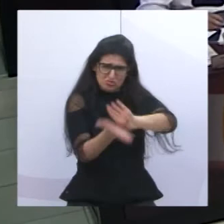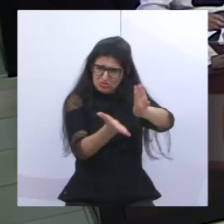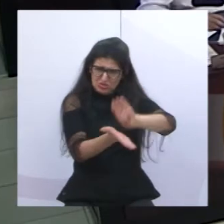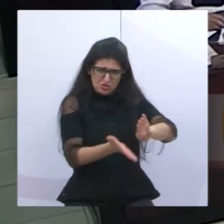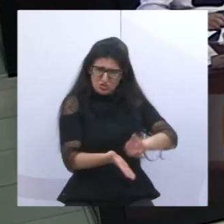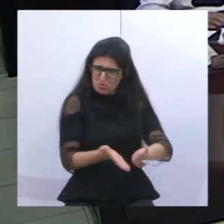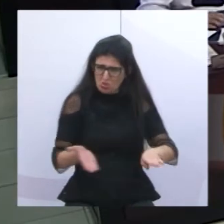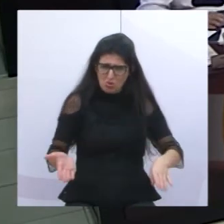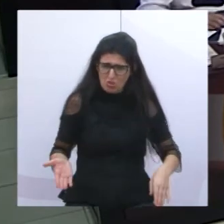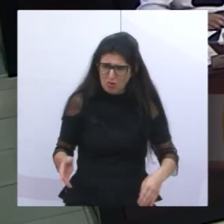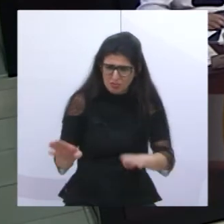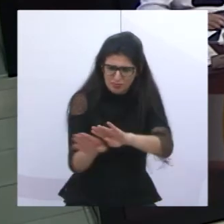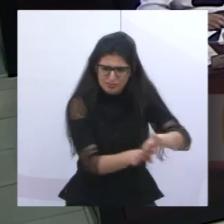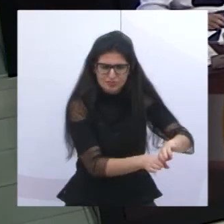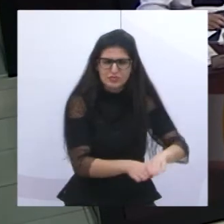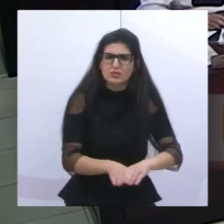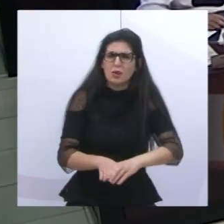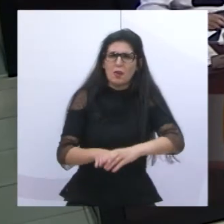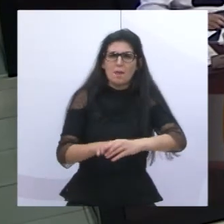O veto continua em discussão.